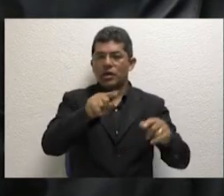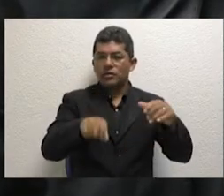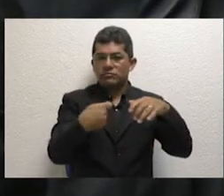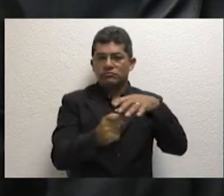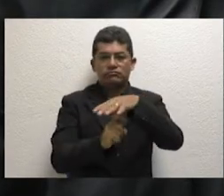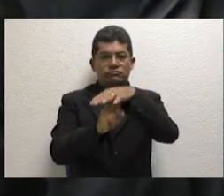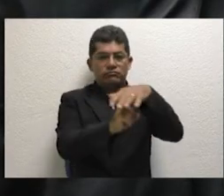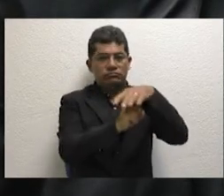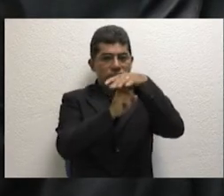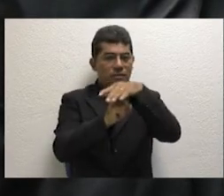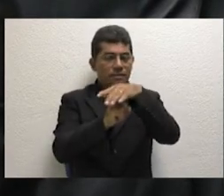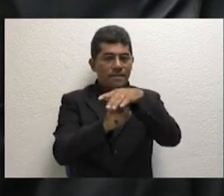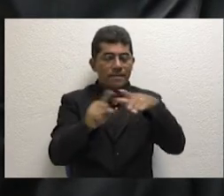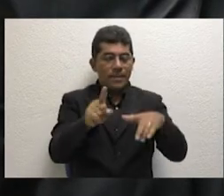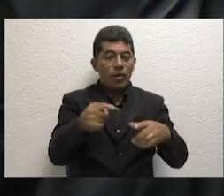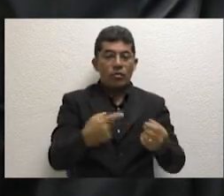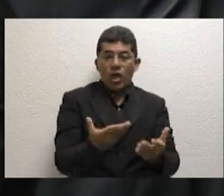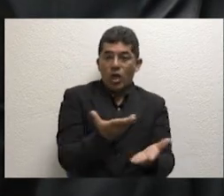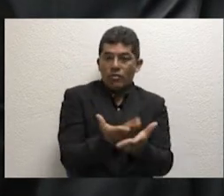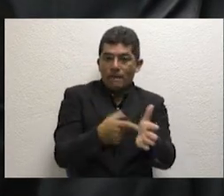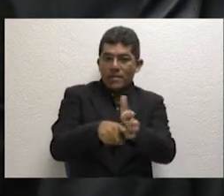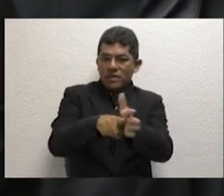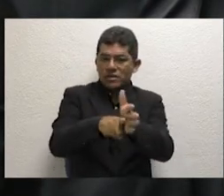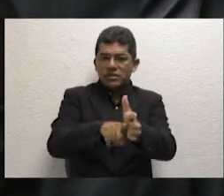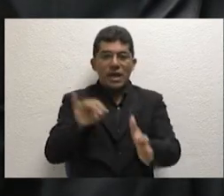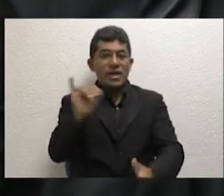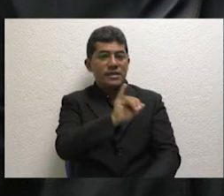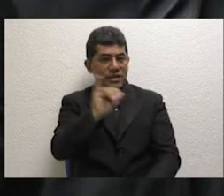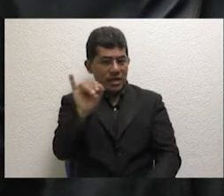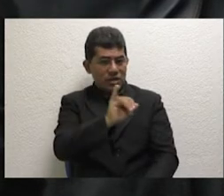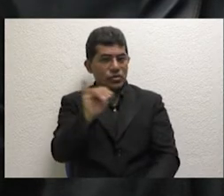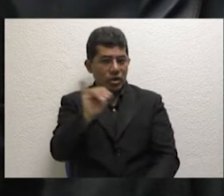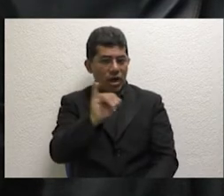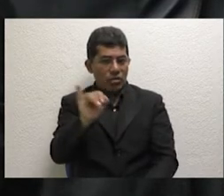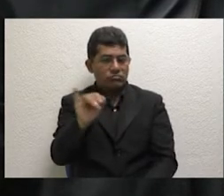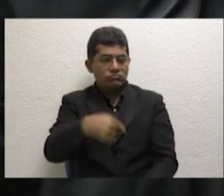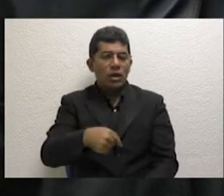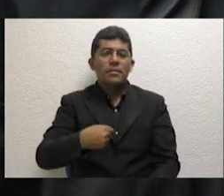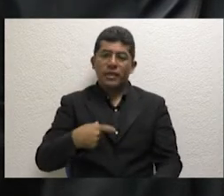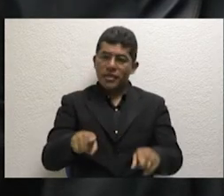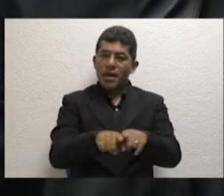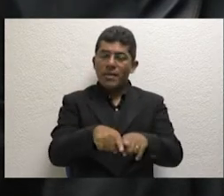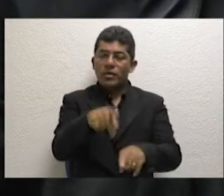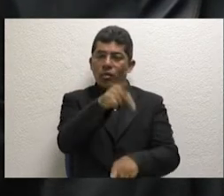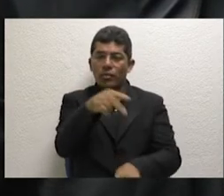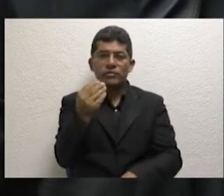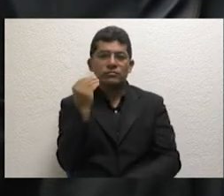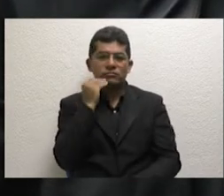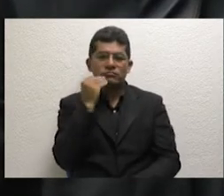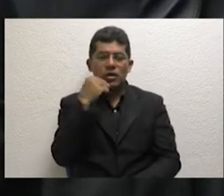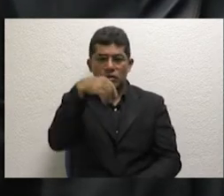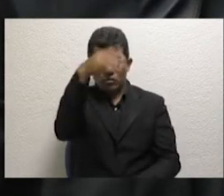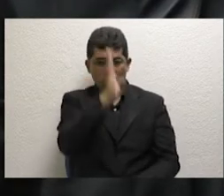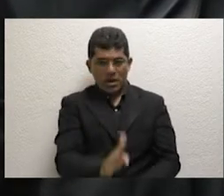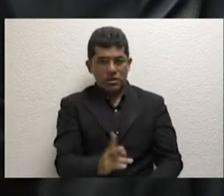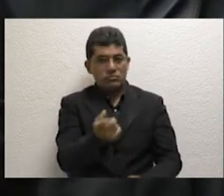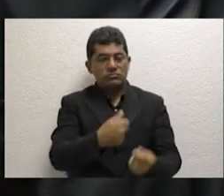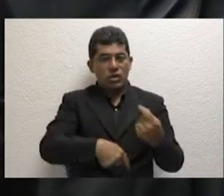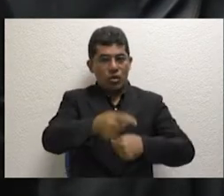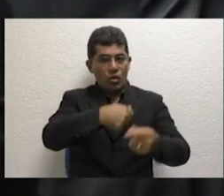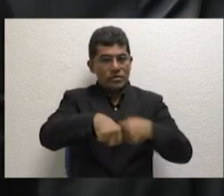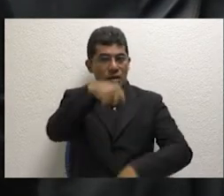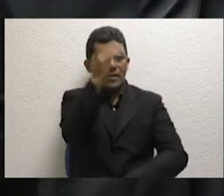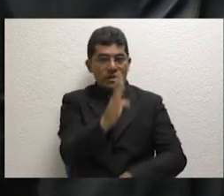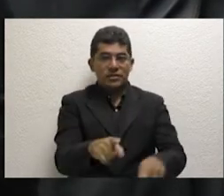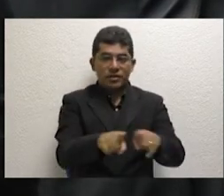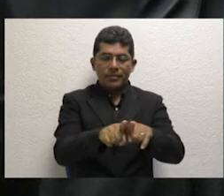é um estudo internacional também com a participação de professores brasileiros de economistas brasileiros